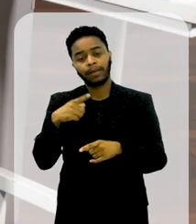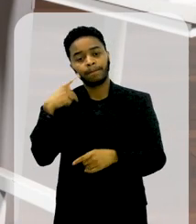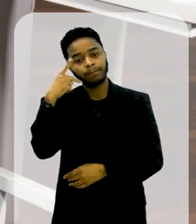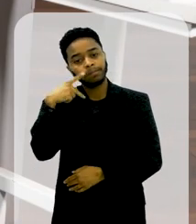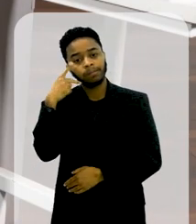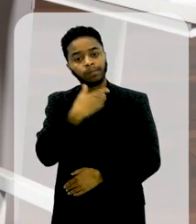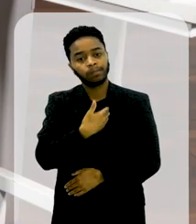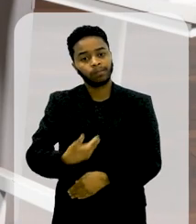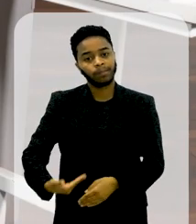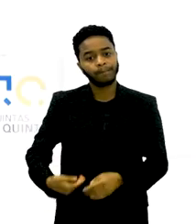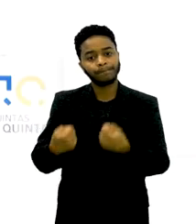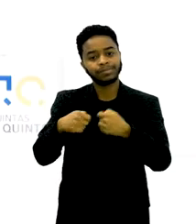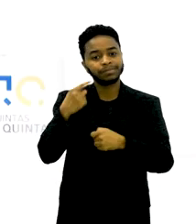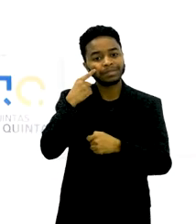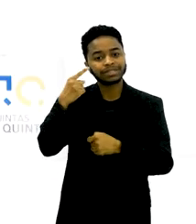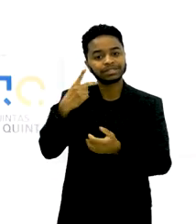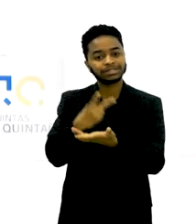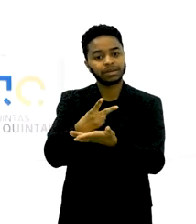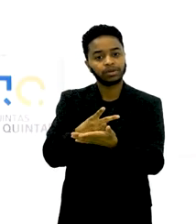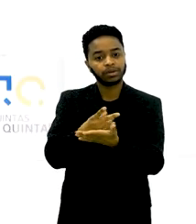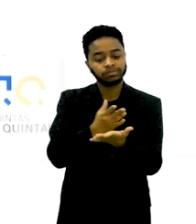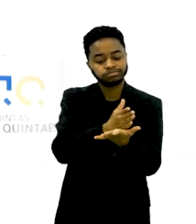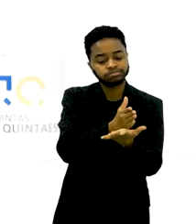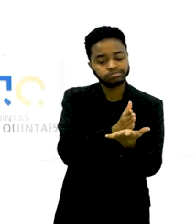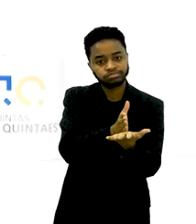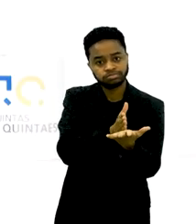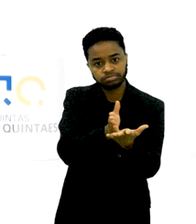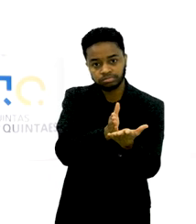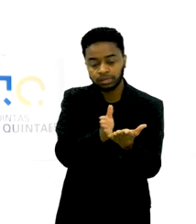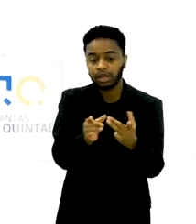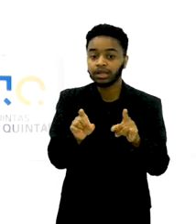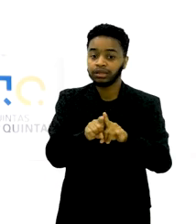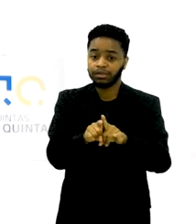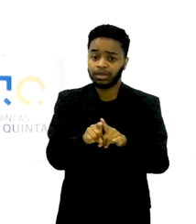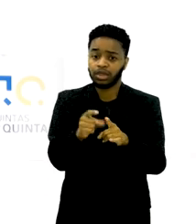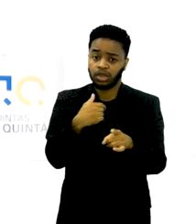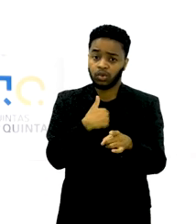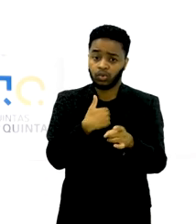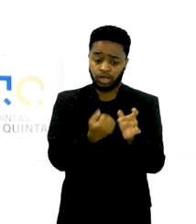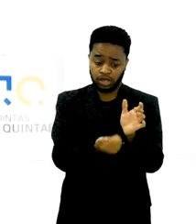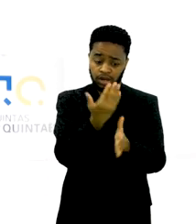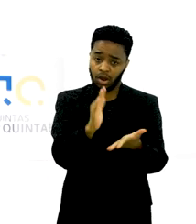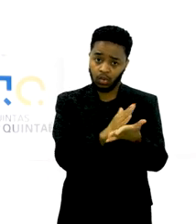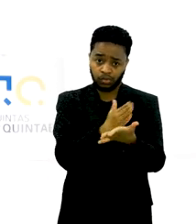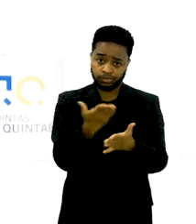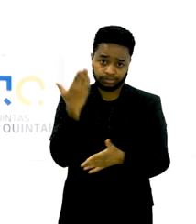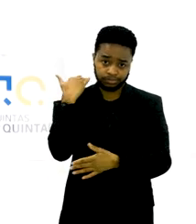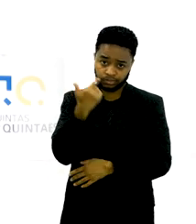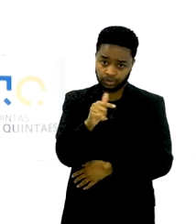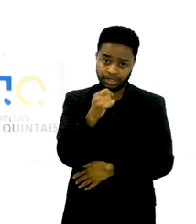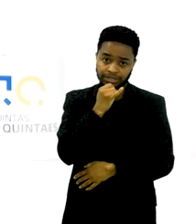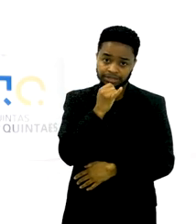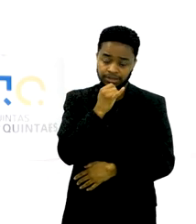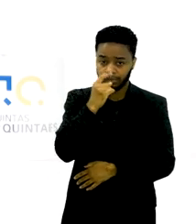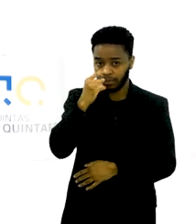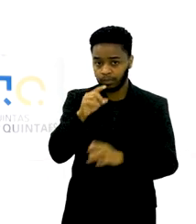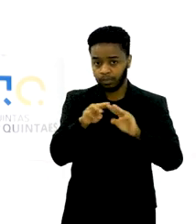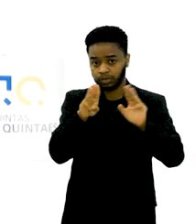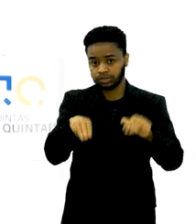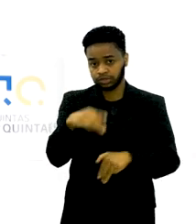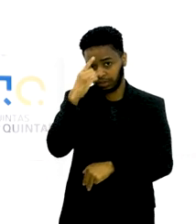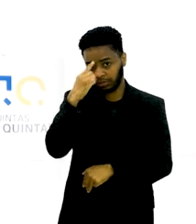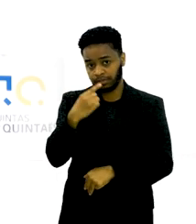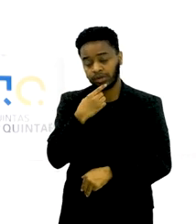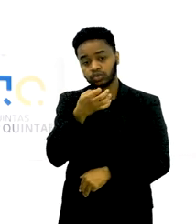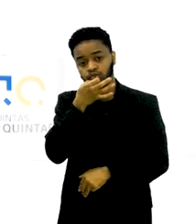política pública você tem que pensar em todos os segmentos Abrir inclusive alguns que não estavam lá por exemplo eh o museu deas do